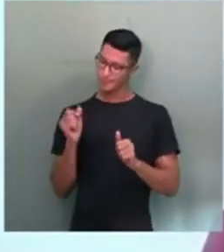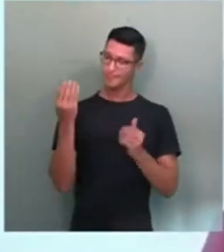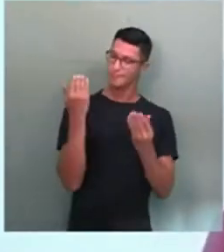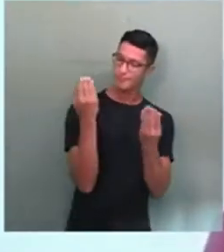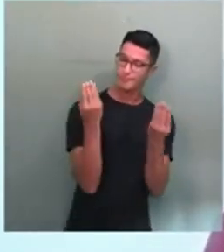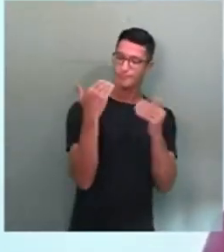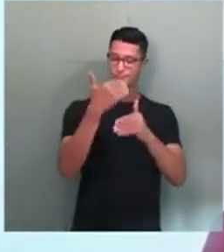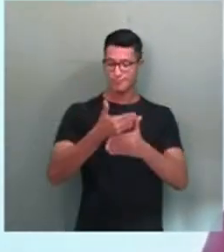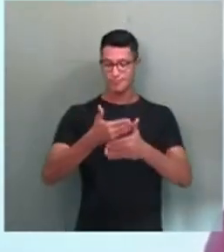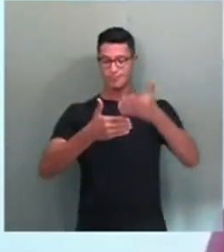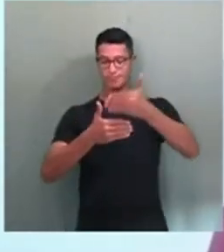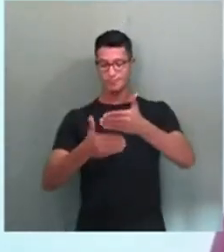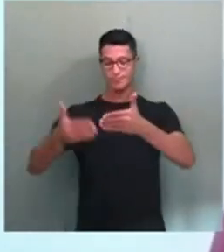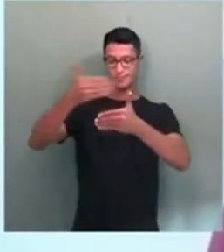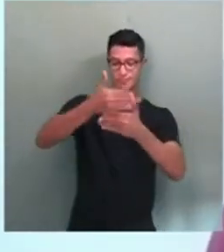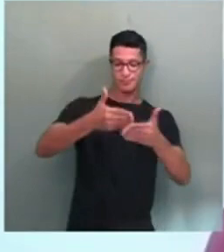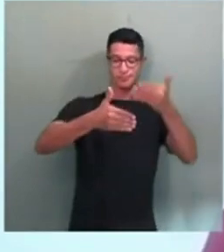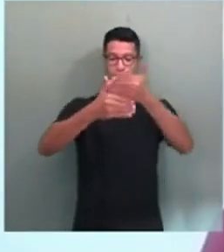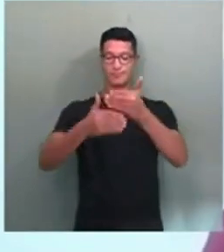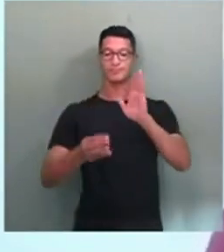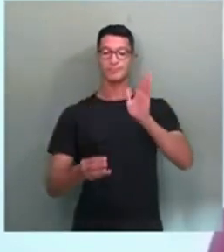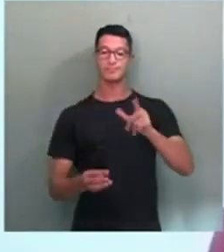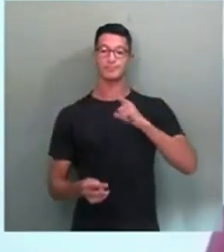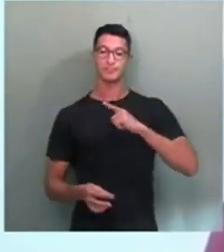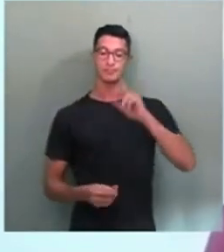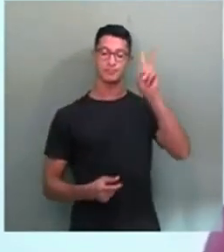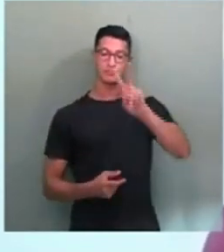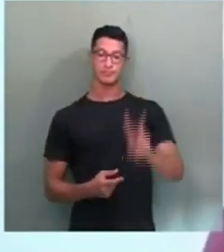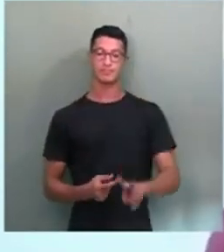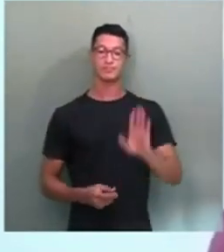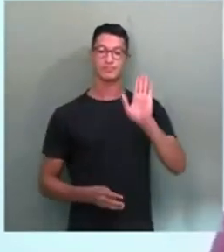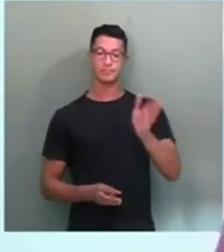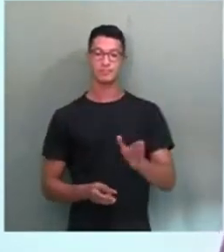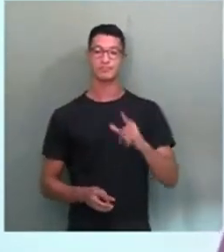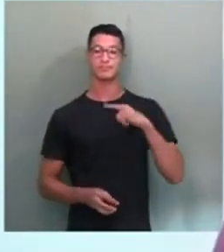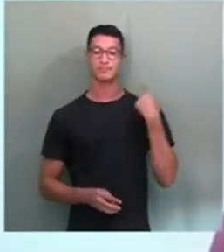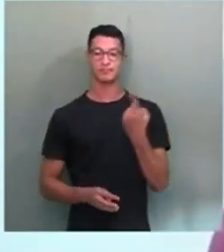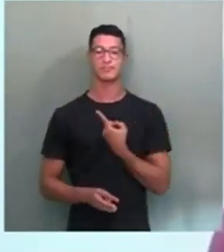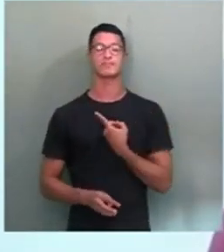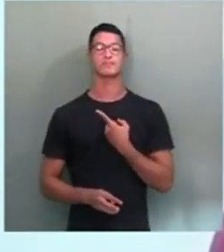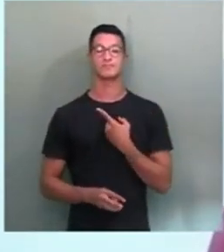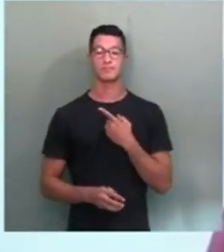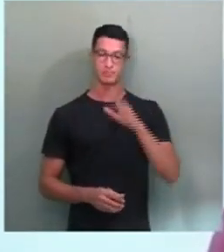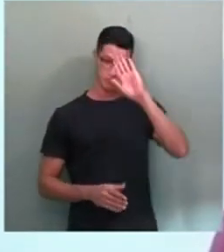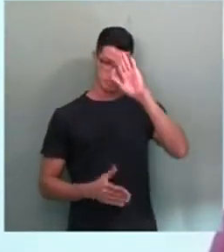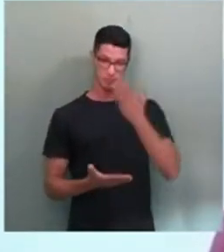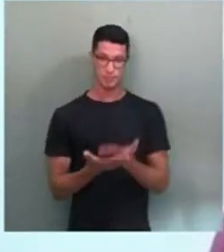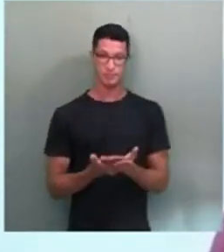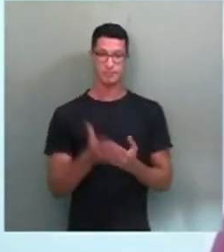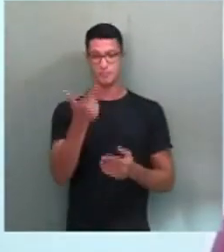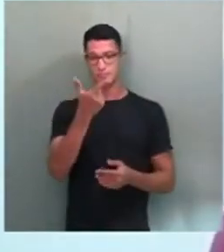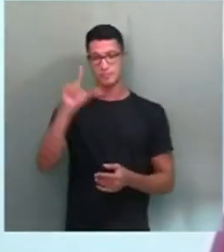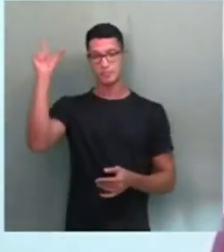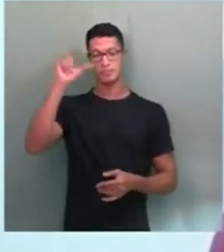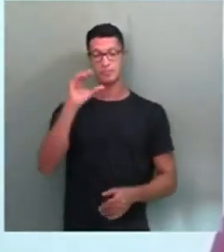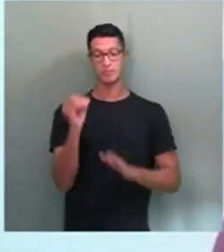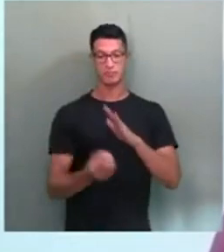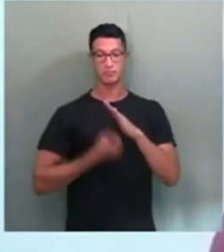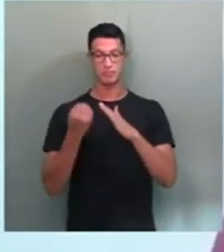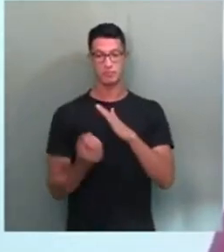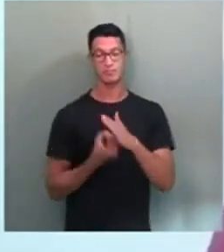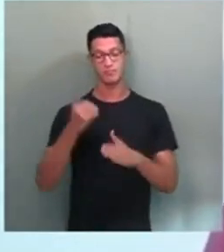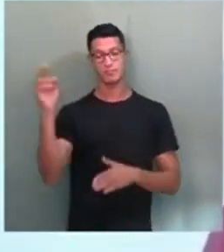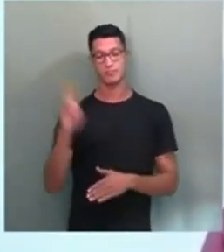que construíram esse sistema. Muitas vezes com o descrédito dos outros órgãos,